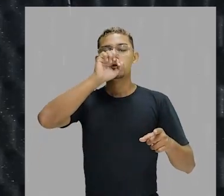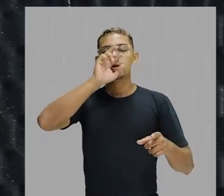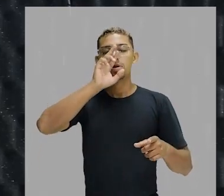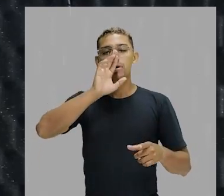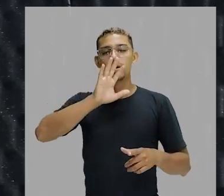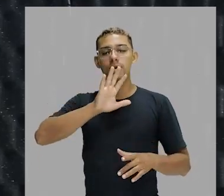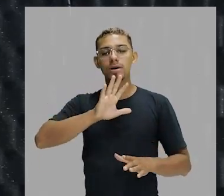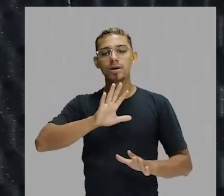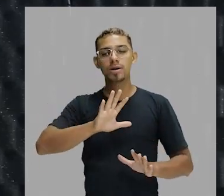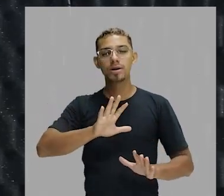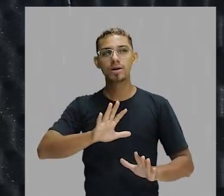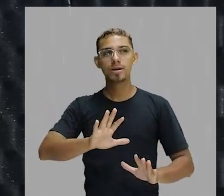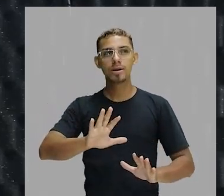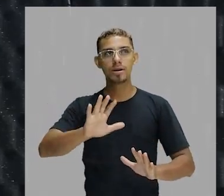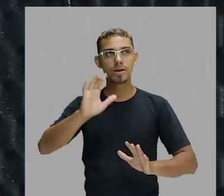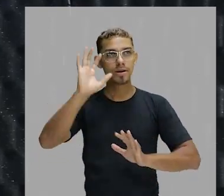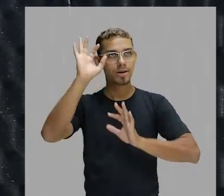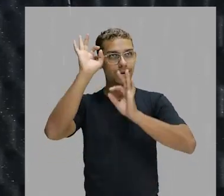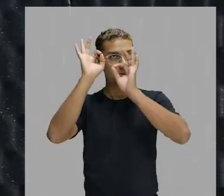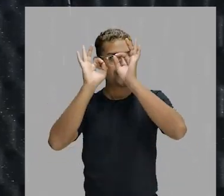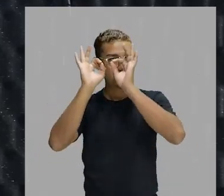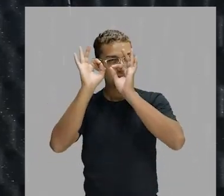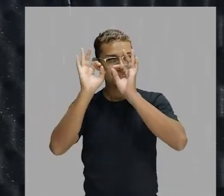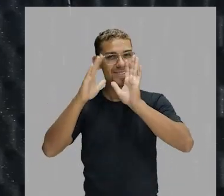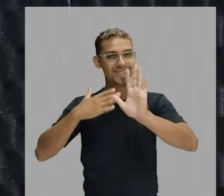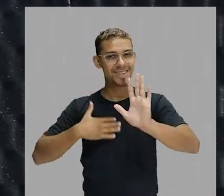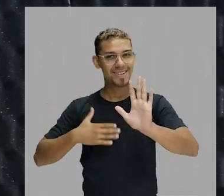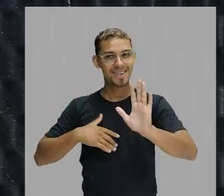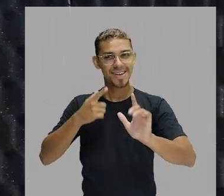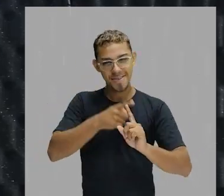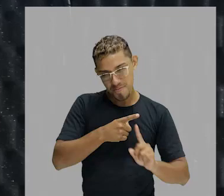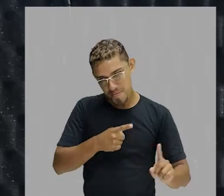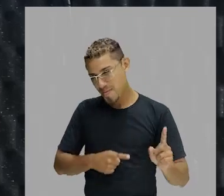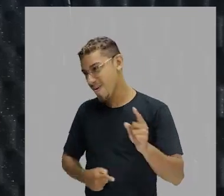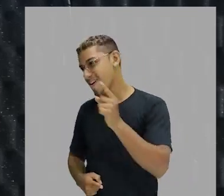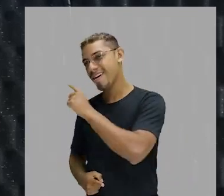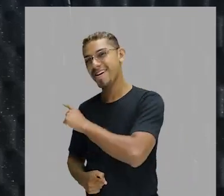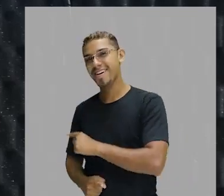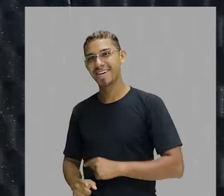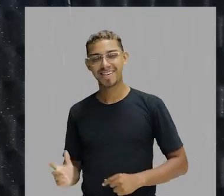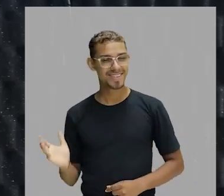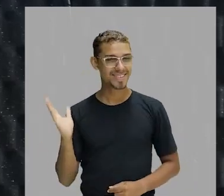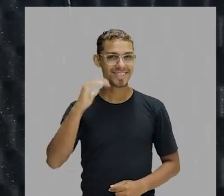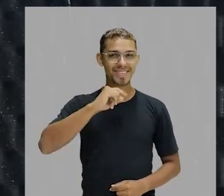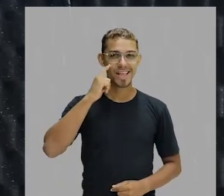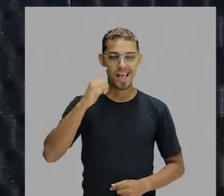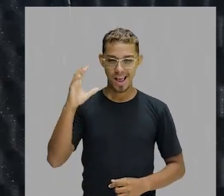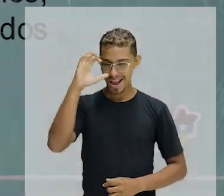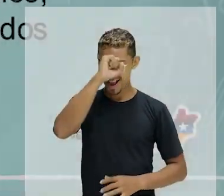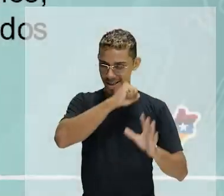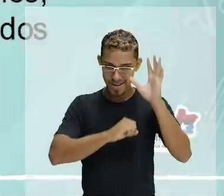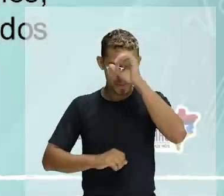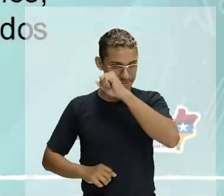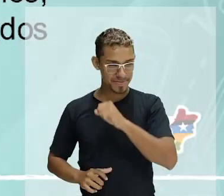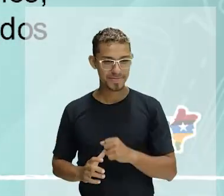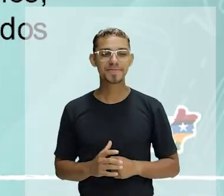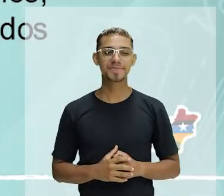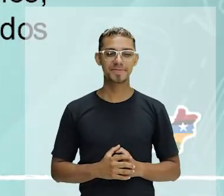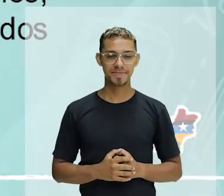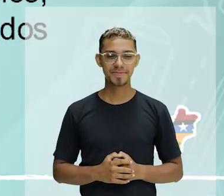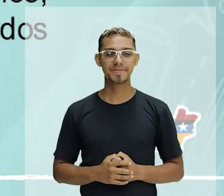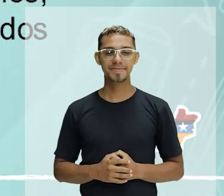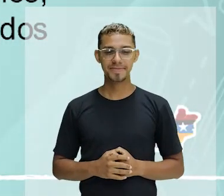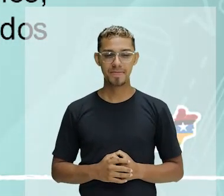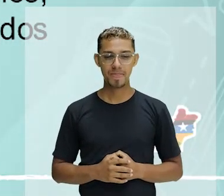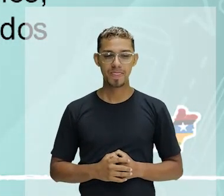respirou, oxigenou, vem comigo que é sucesso, galera, tá bom? Gente,